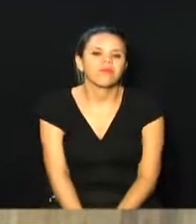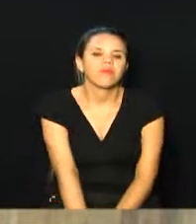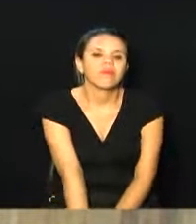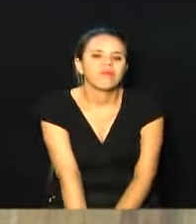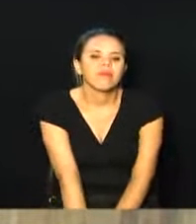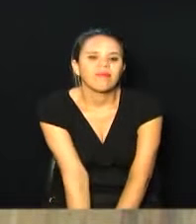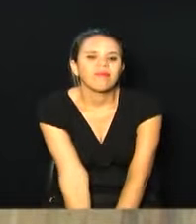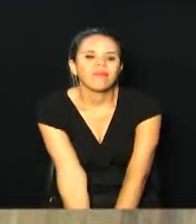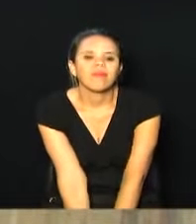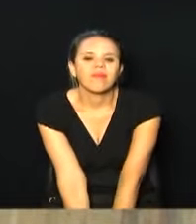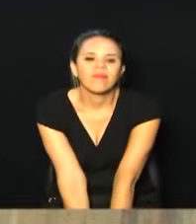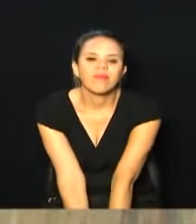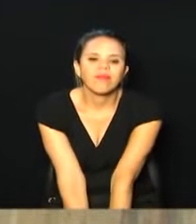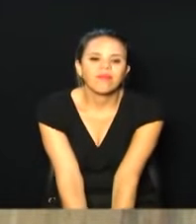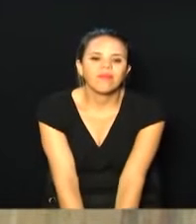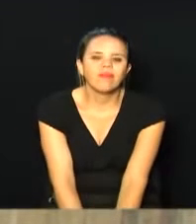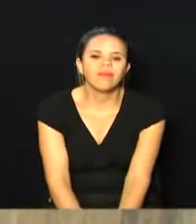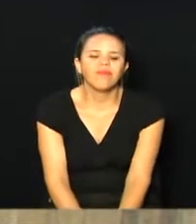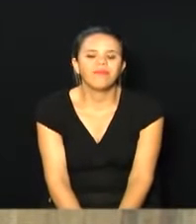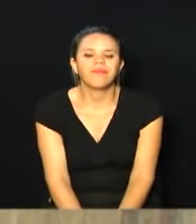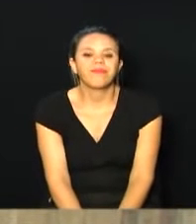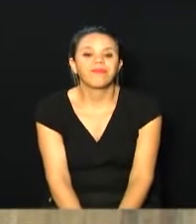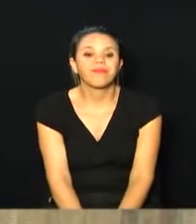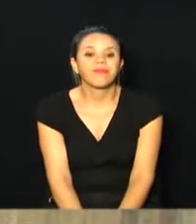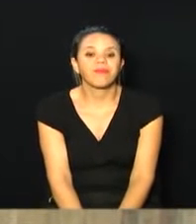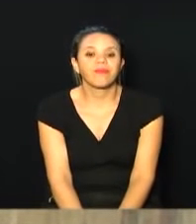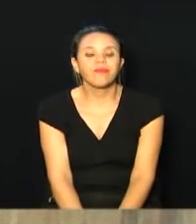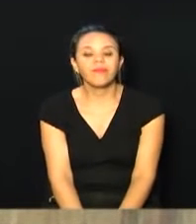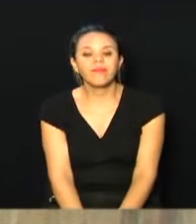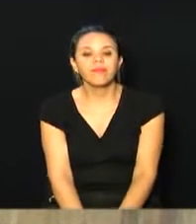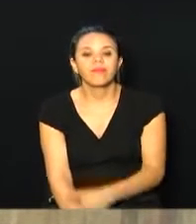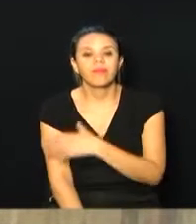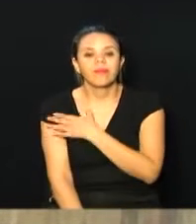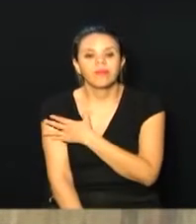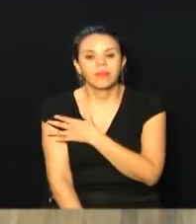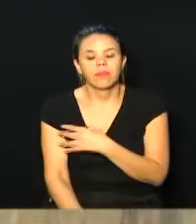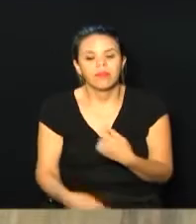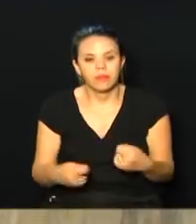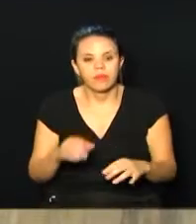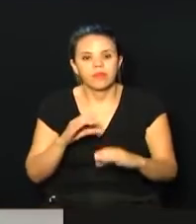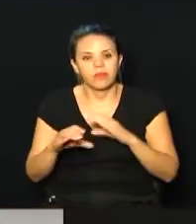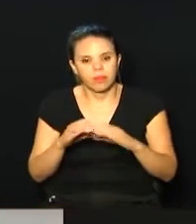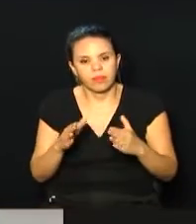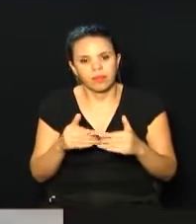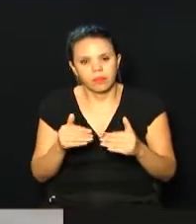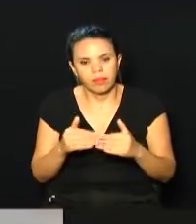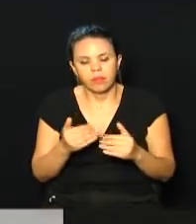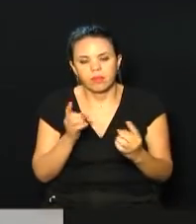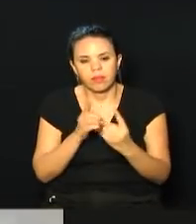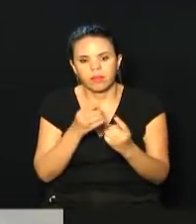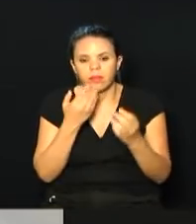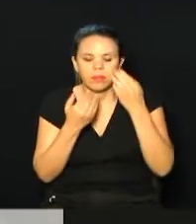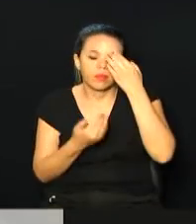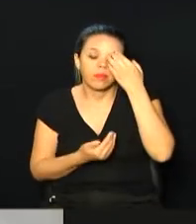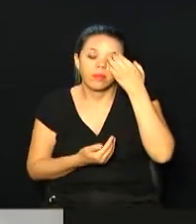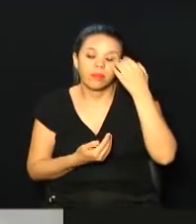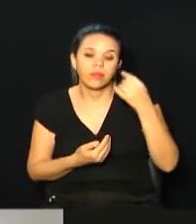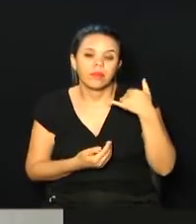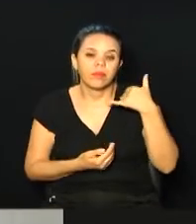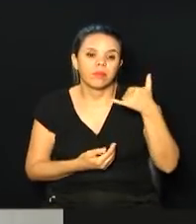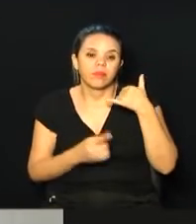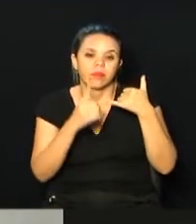institucionais para solicitar esse serviço. como, por exemplo, o